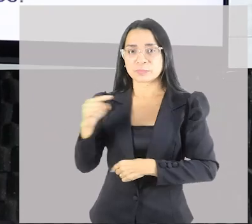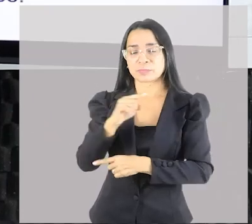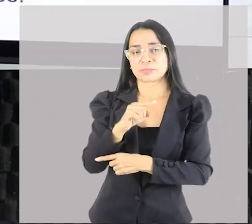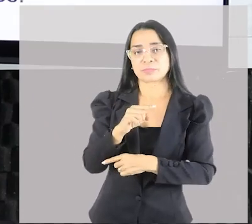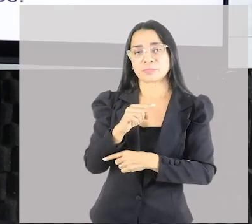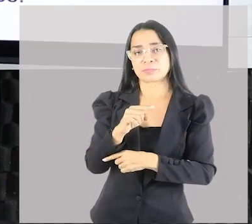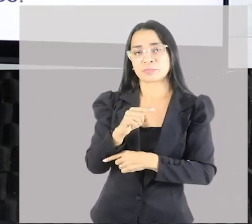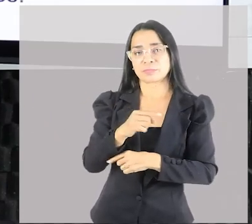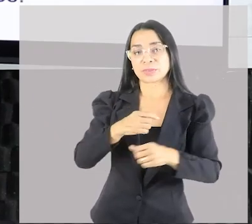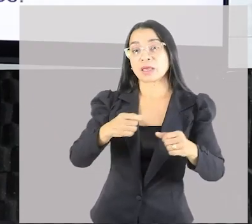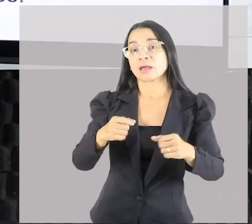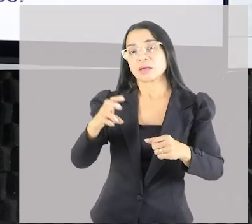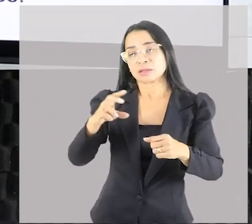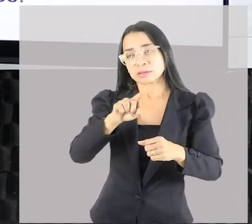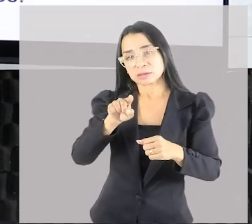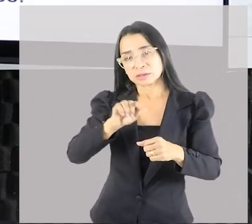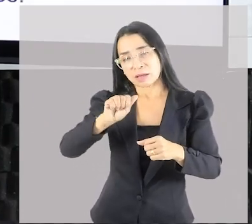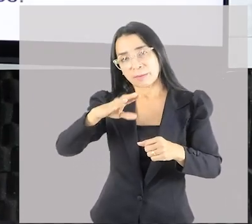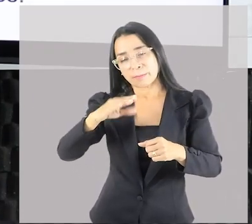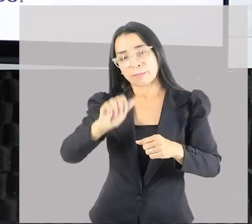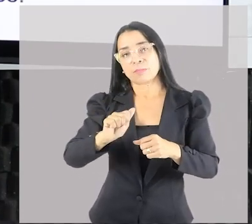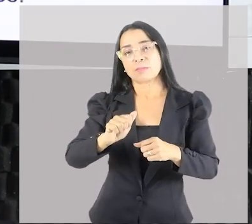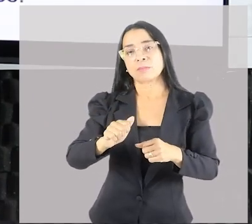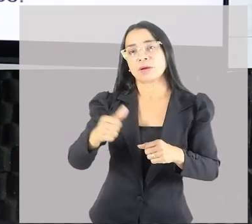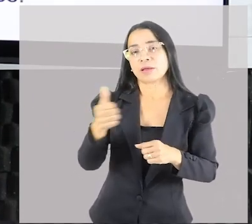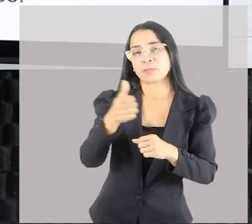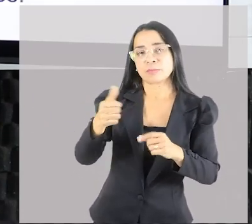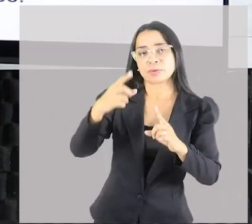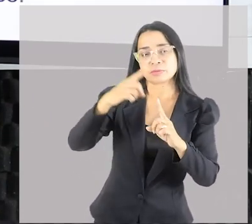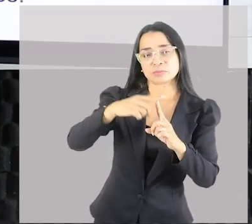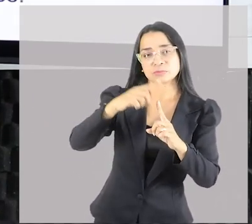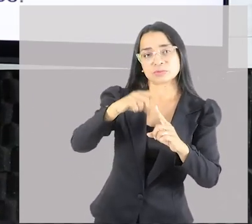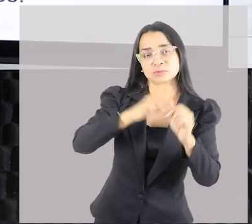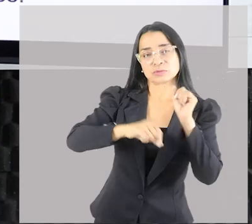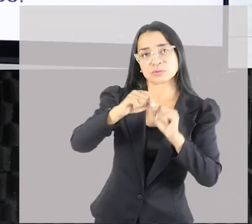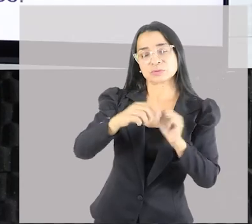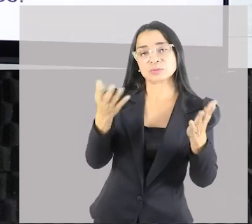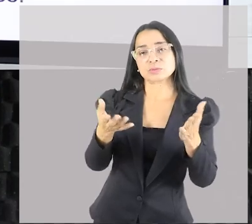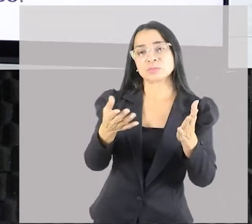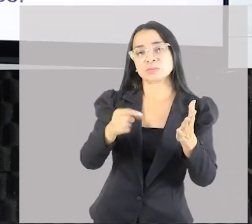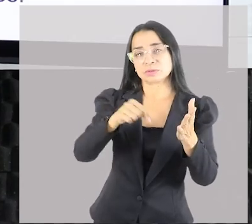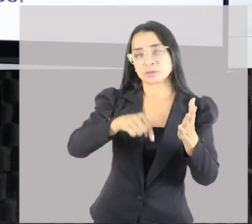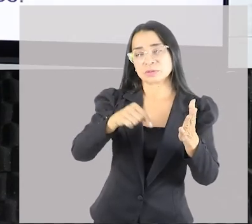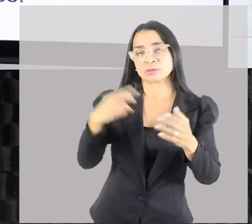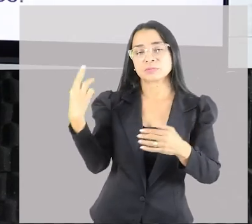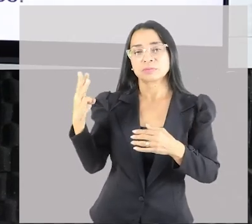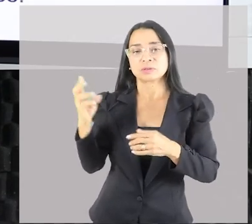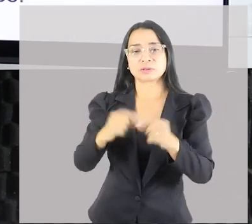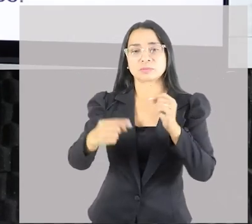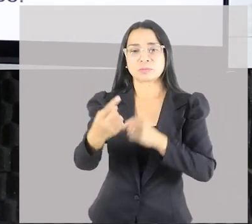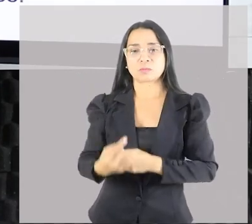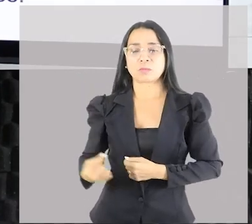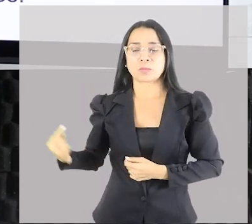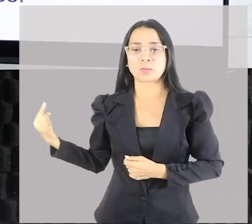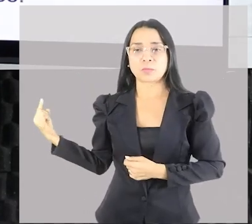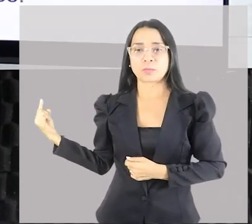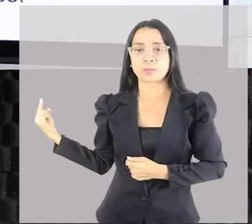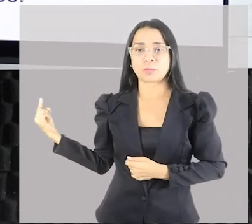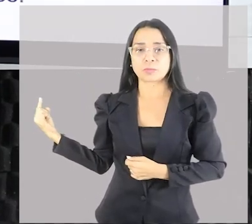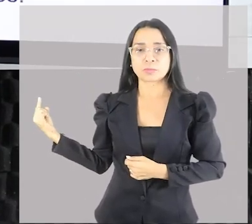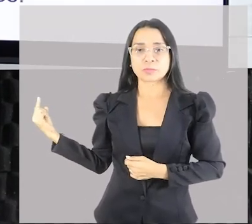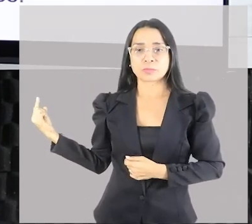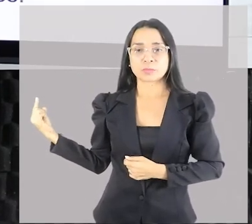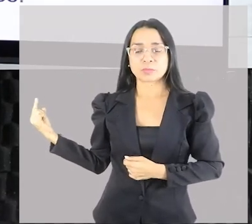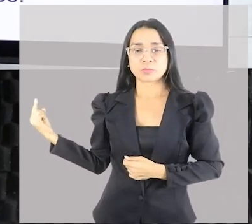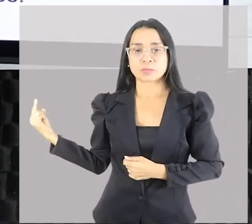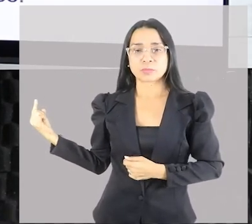o primeiro tipo de sotaque do estado do Maranhão. Ritmo original do Bom Meu Boi marca a forte presença africana na festa com